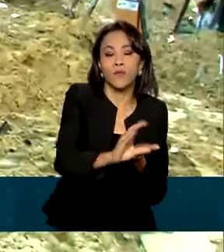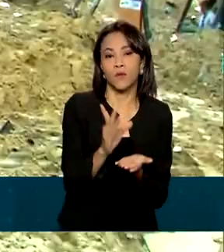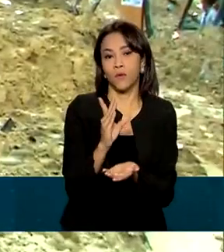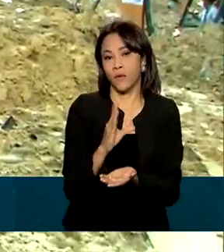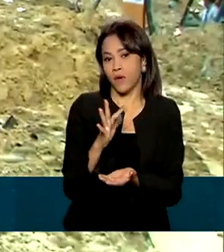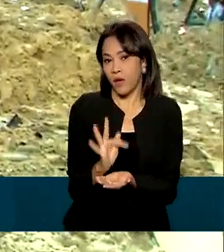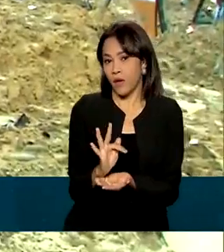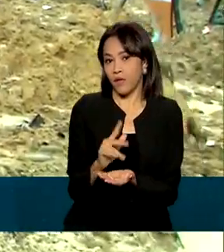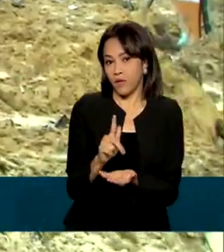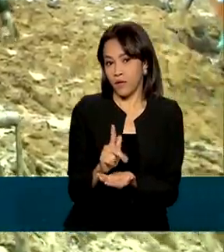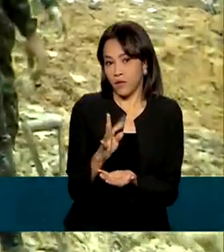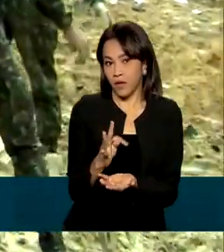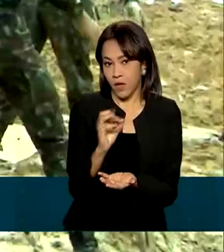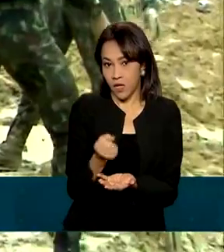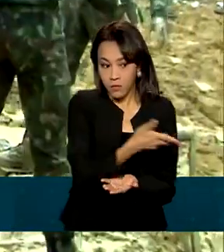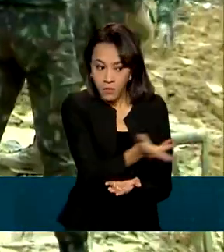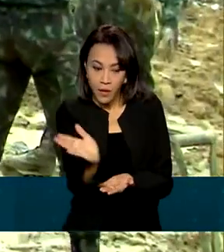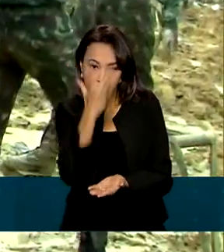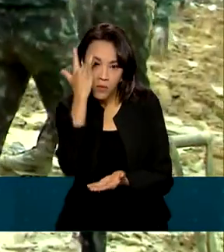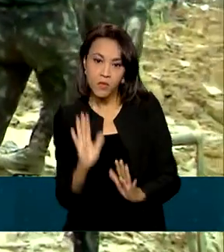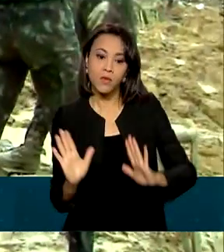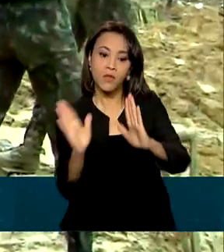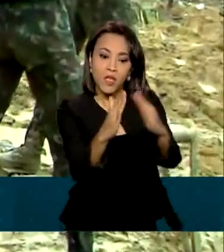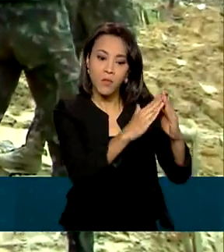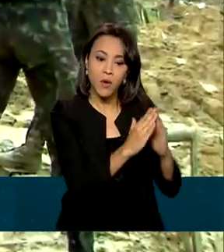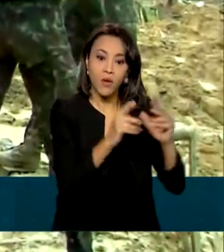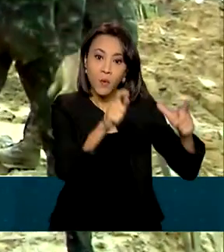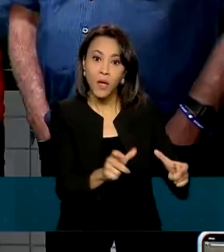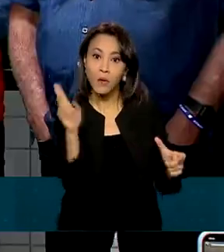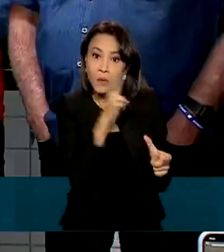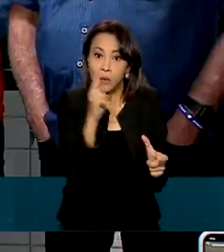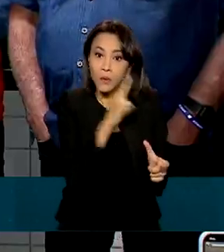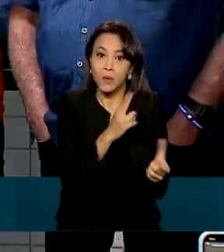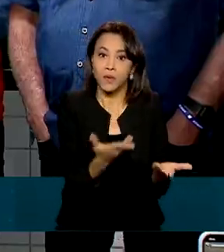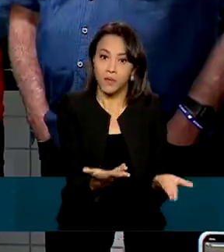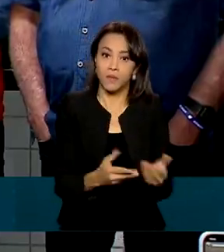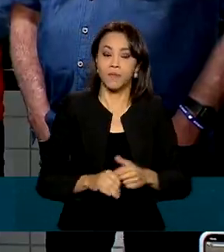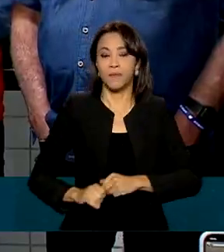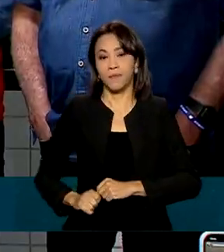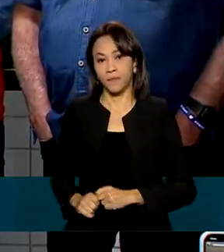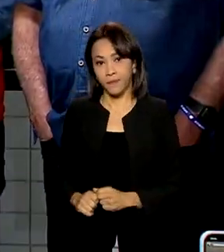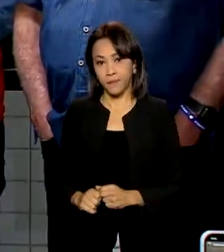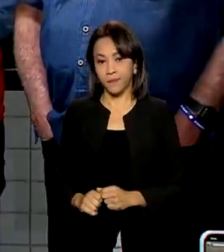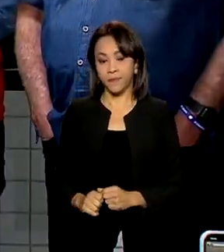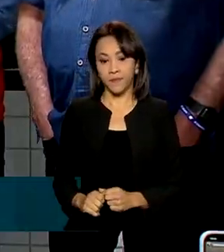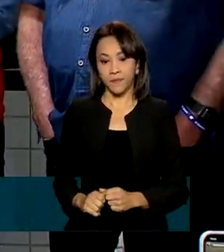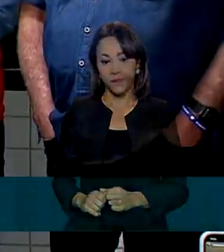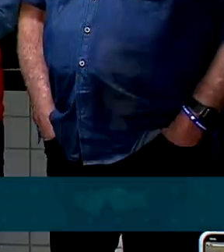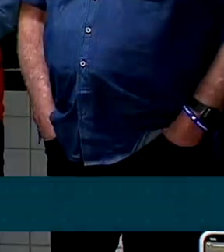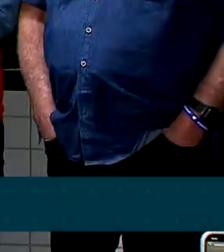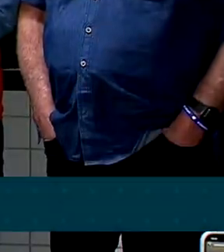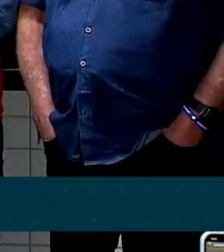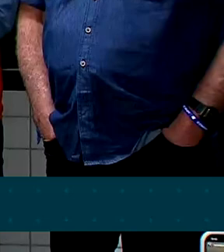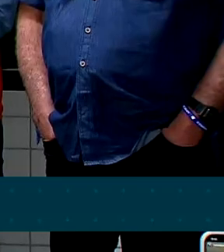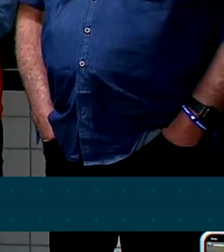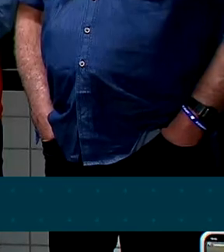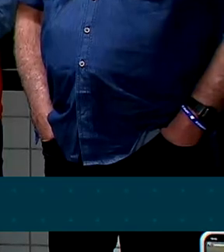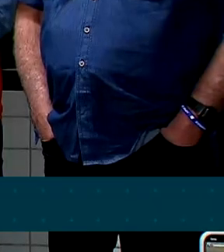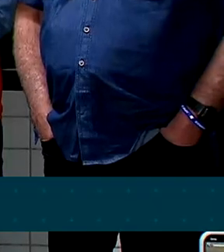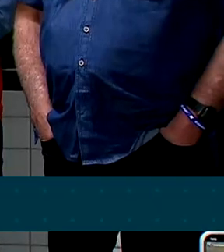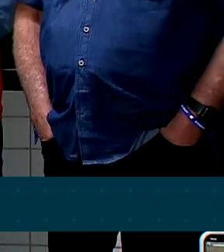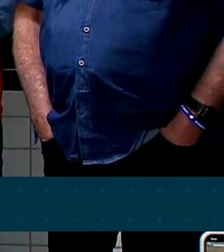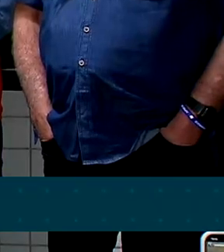FGTS para moradores de municípios em estado de emergência liberação do FGTS em até 5